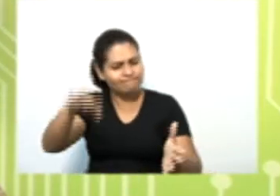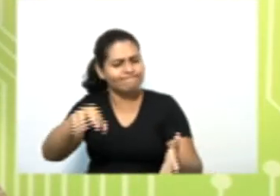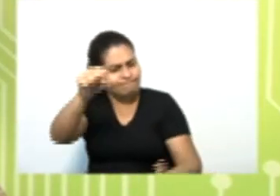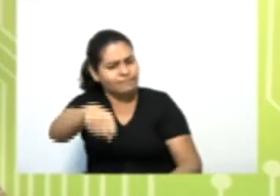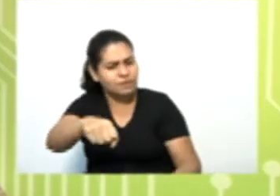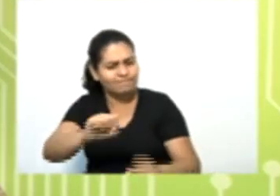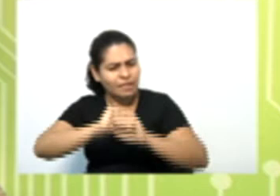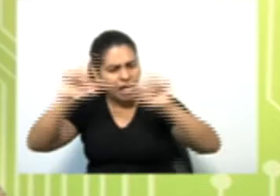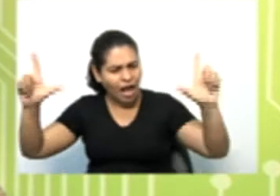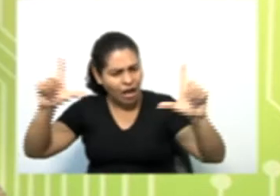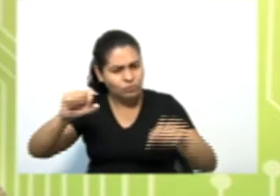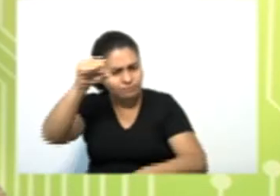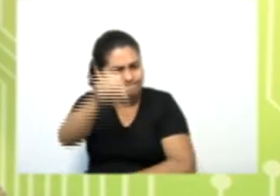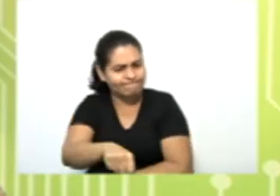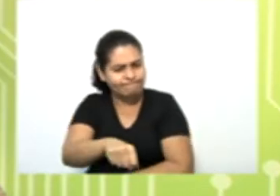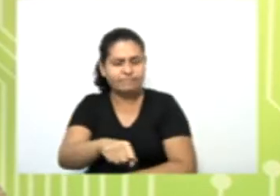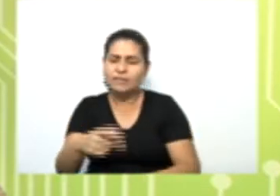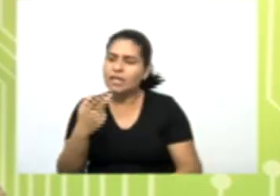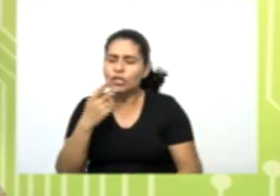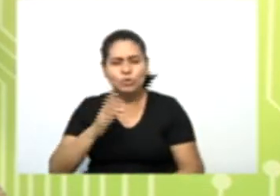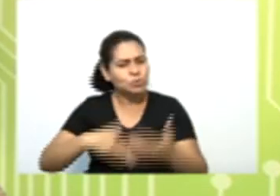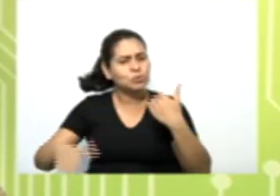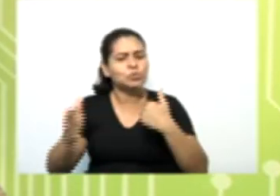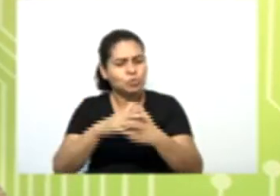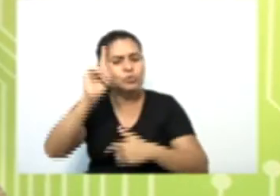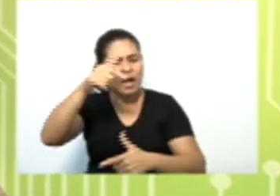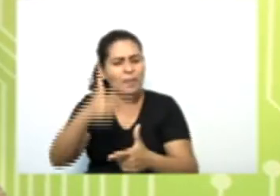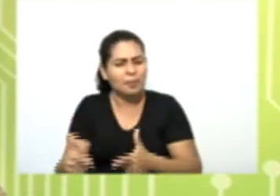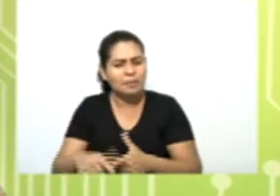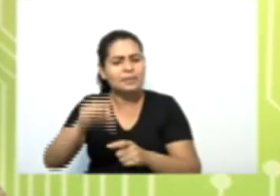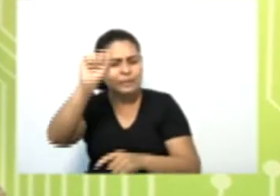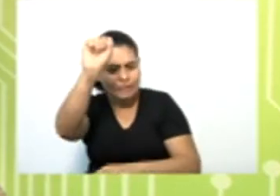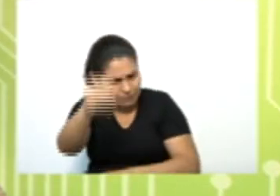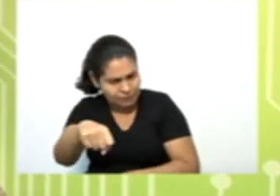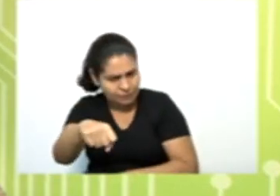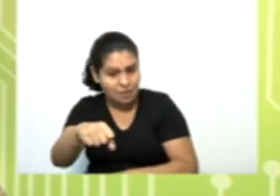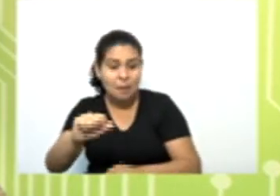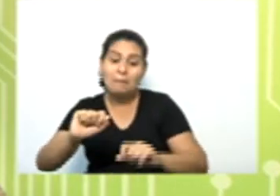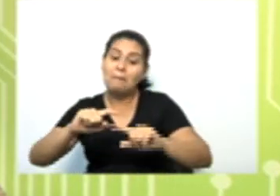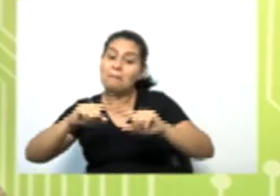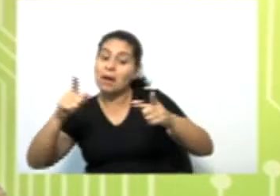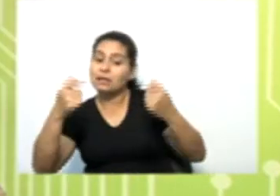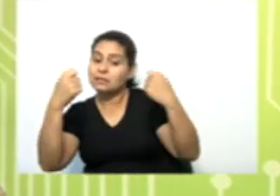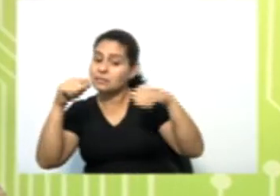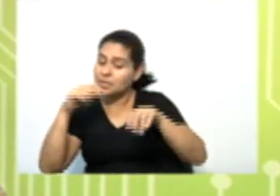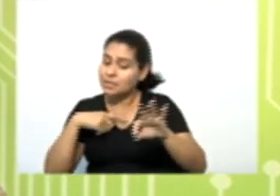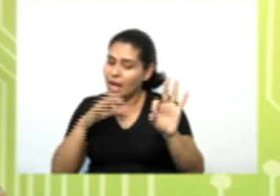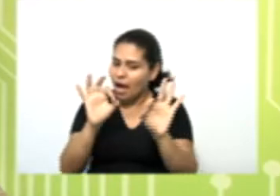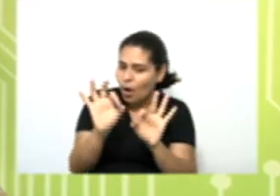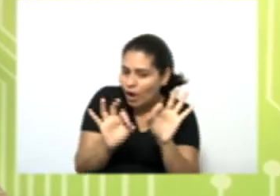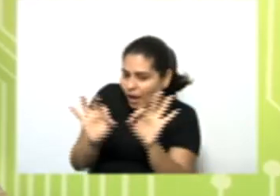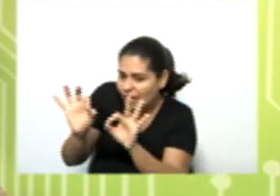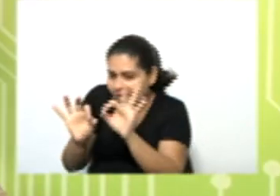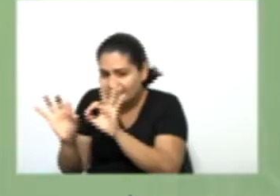firmeza, com clareza. Tá certo? Toda negociação é um conflito, sim, mas que precisa ser bem administrado. Então vamos lá, volta no